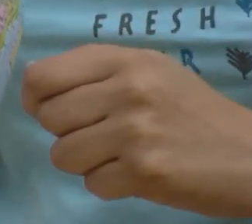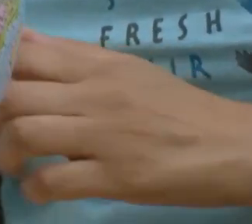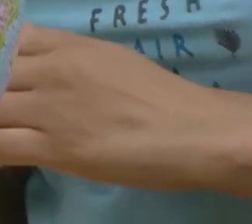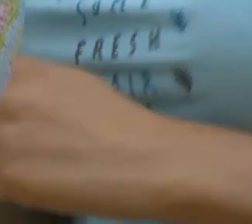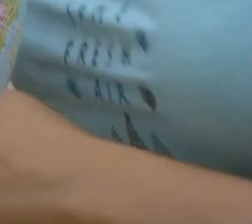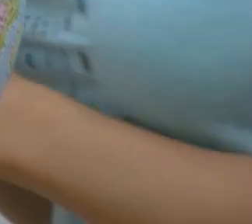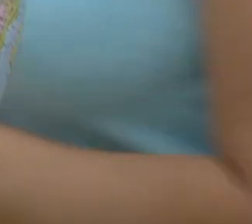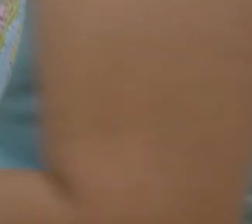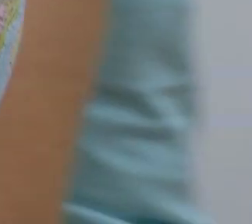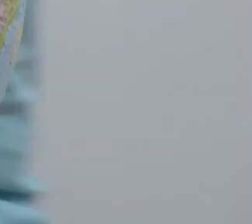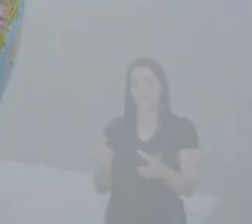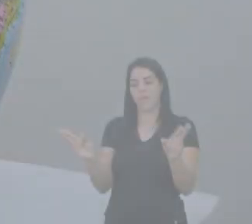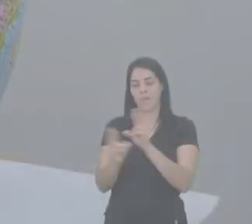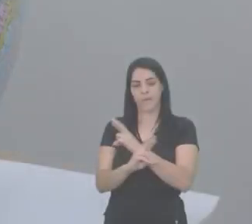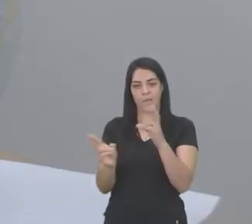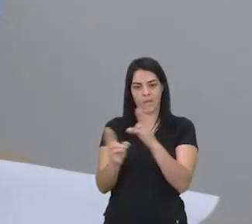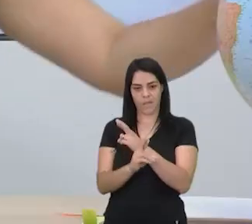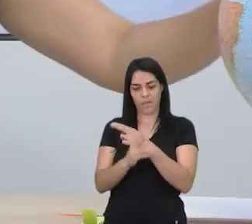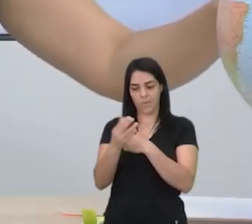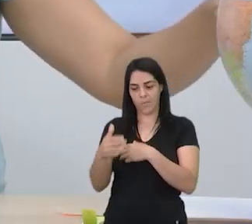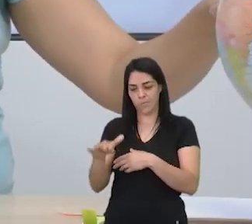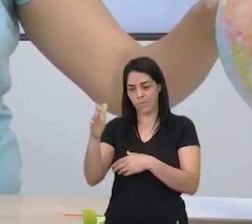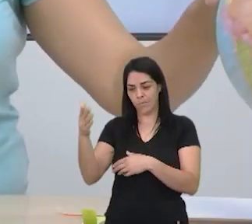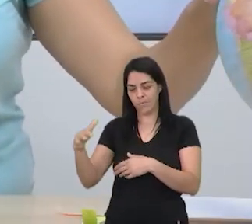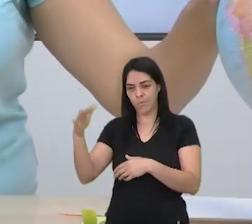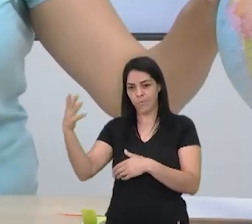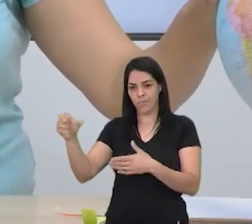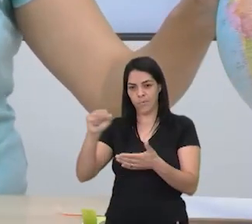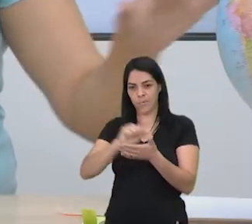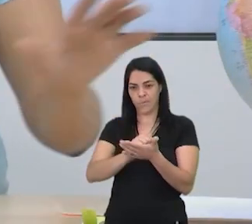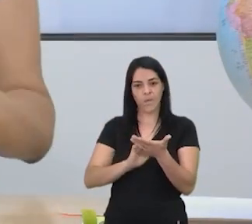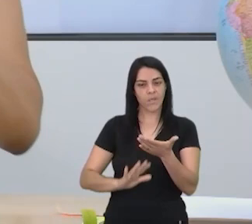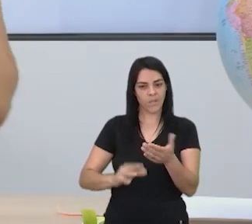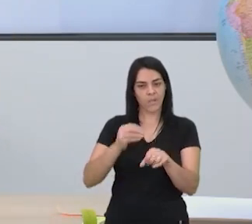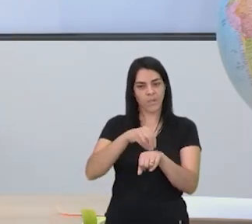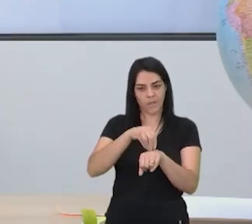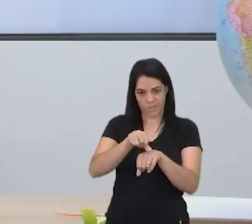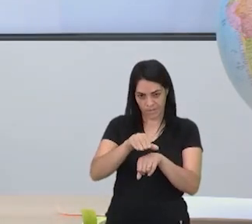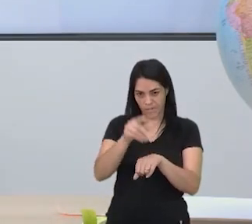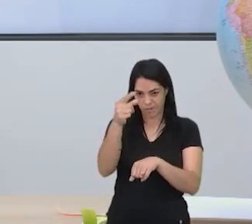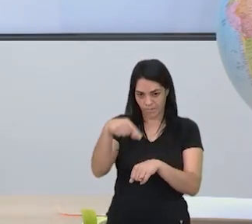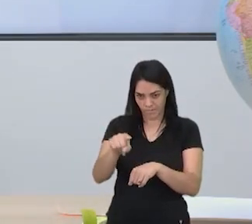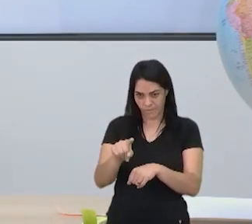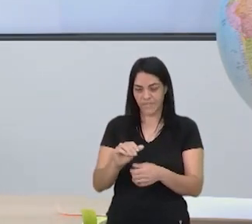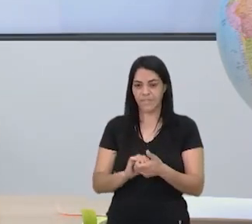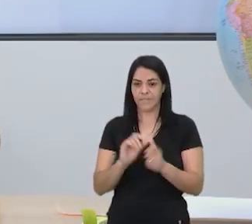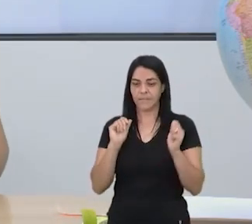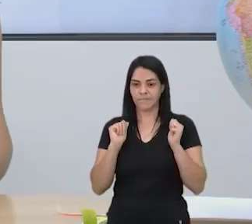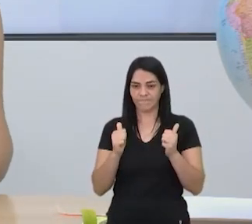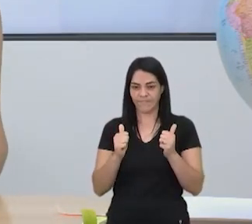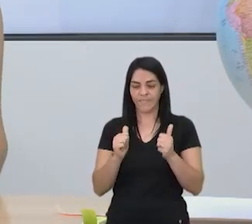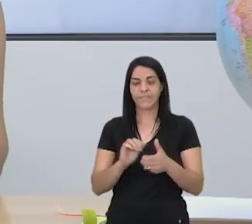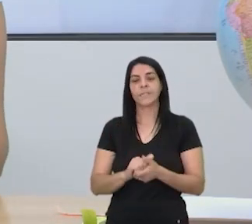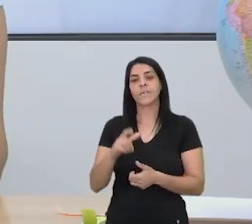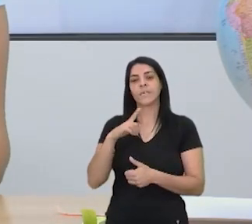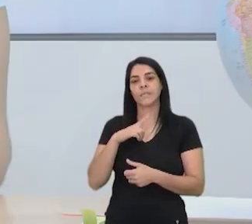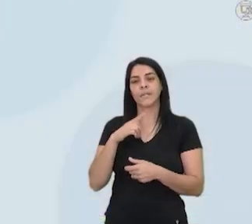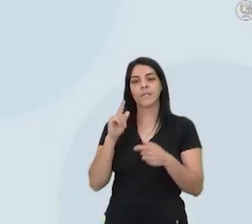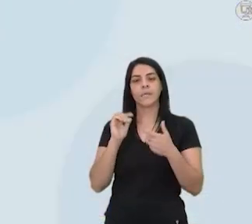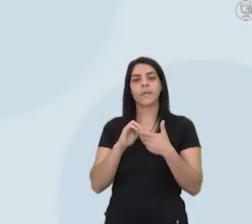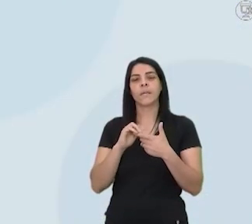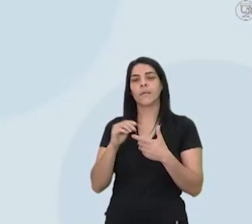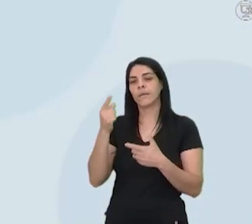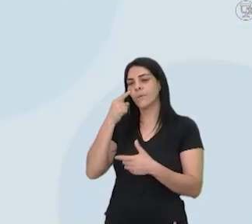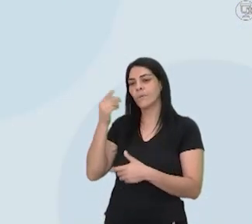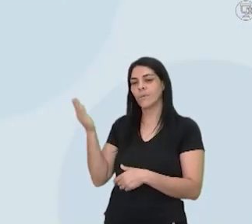essa relação das correntes que vocês podem fazer como atividade aí para a sala de aula de vocês, tá certo? Tem uma animação aí para vocês